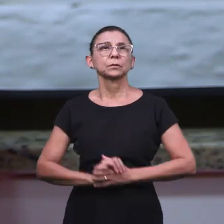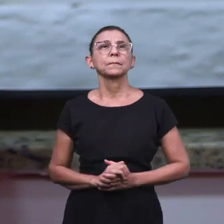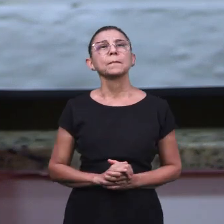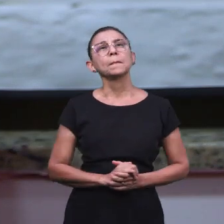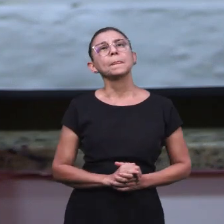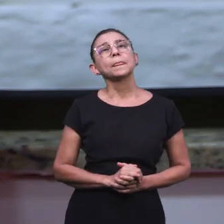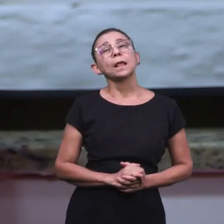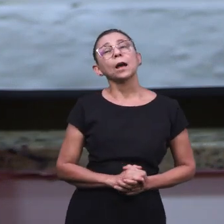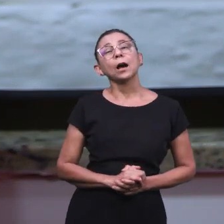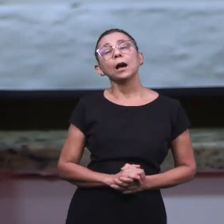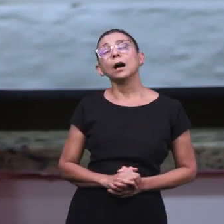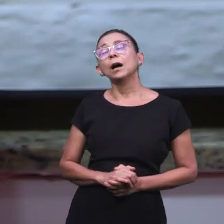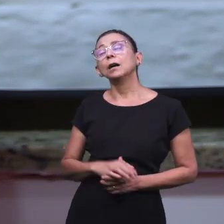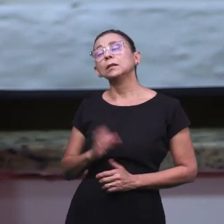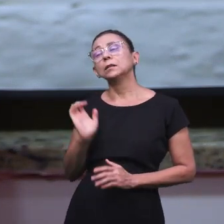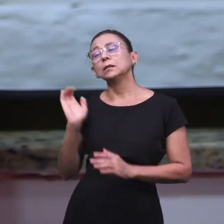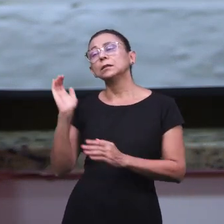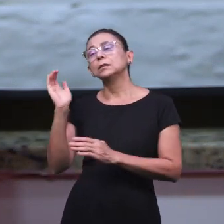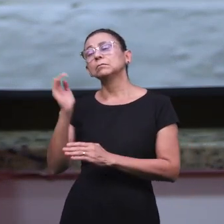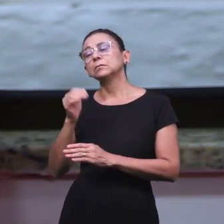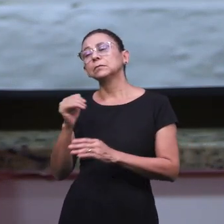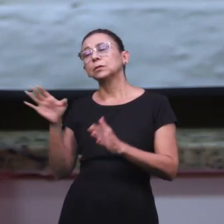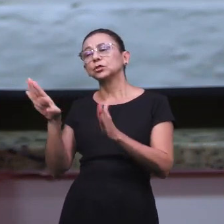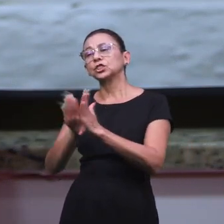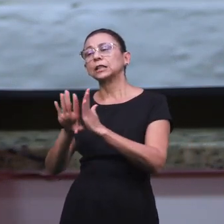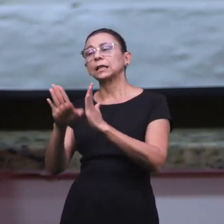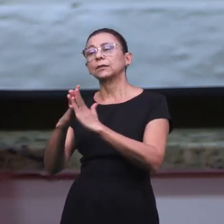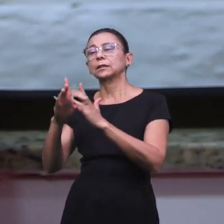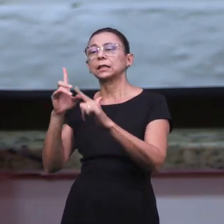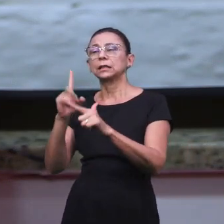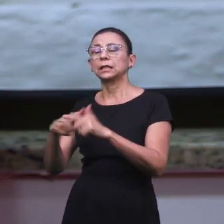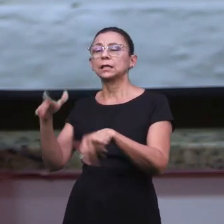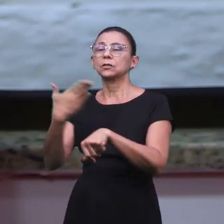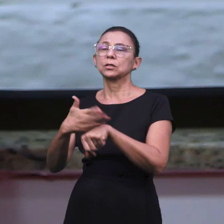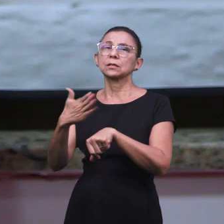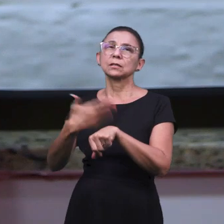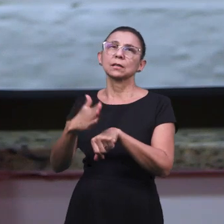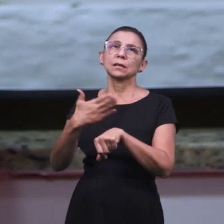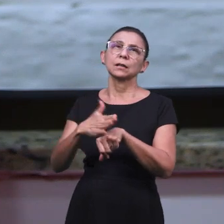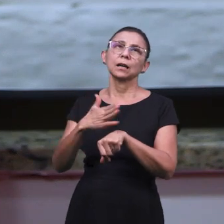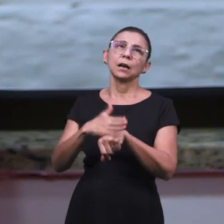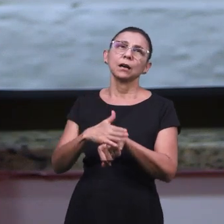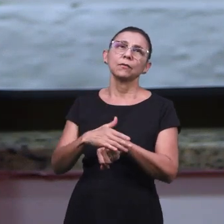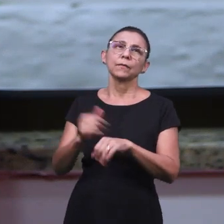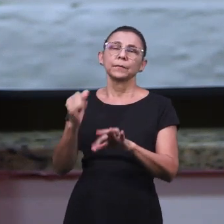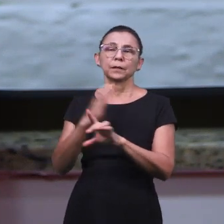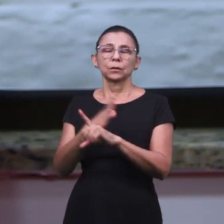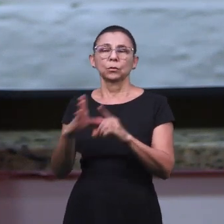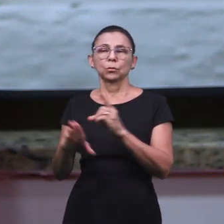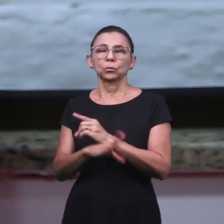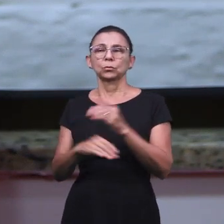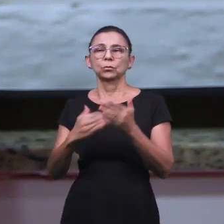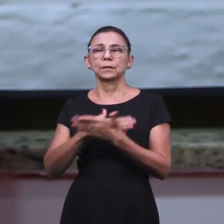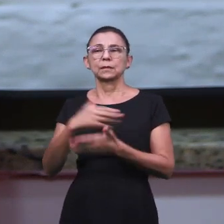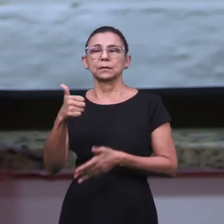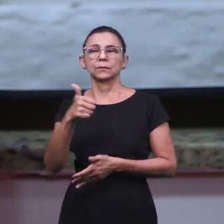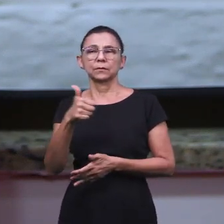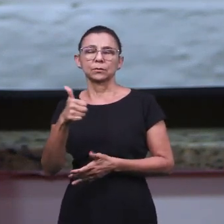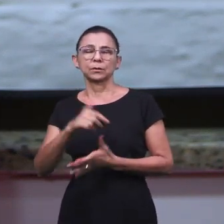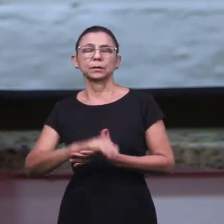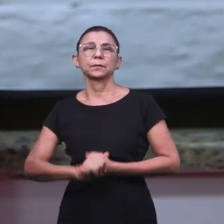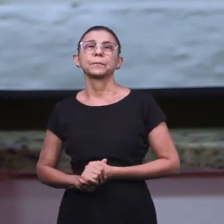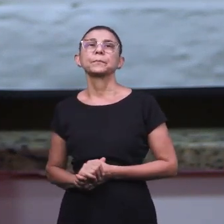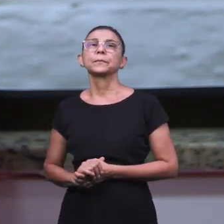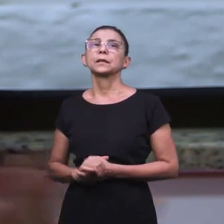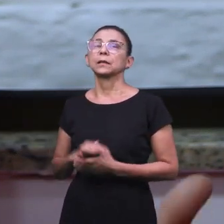chegava lá na igreja, ensaiava, né? O culto era às 11 ao meio-dia, meio-dia e tanto. O que eu fazia? Voltava para Jandira, né? Porque